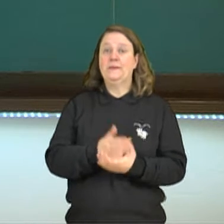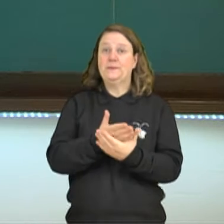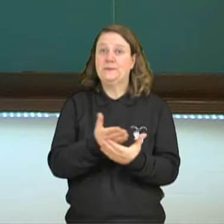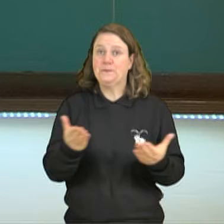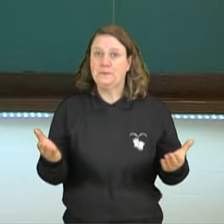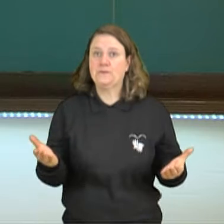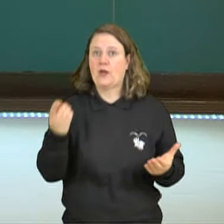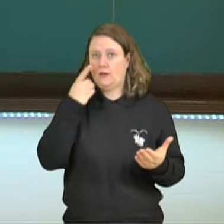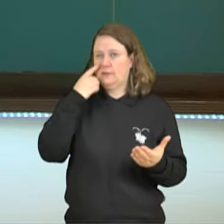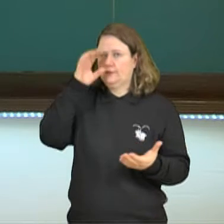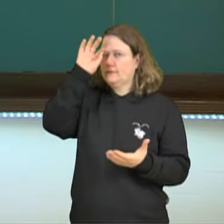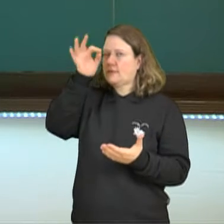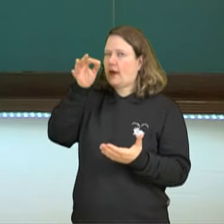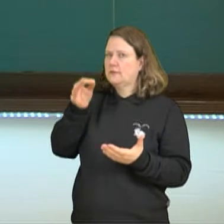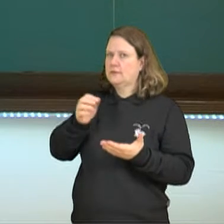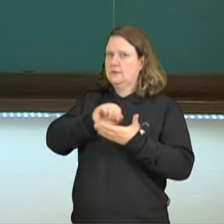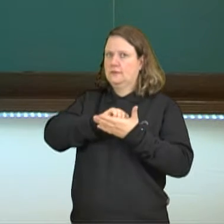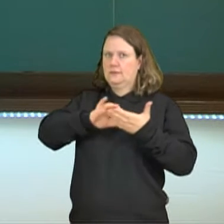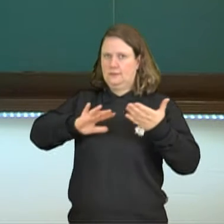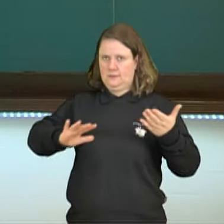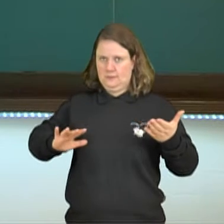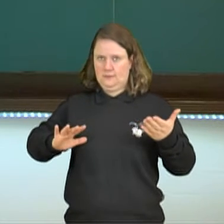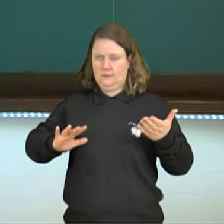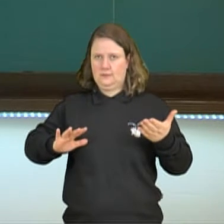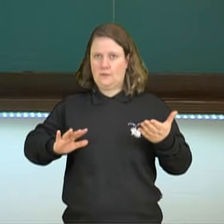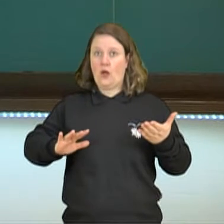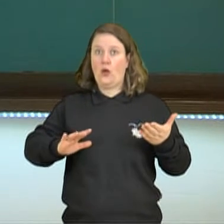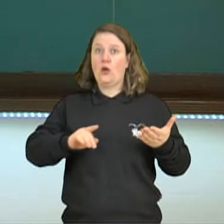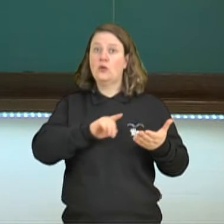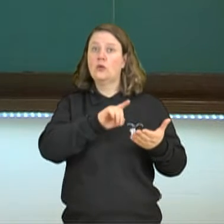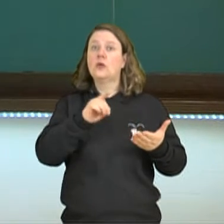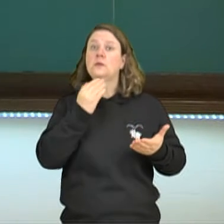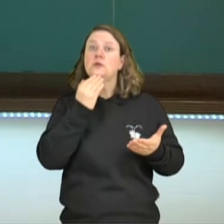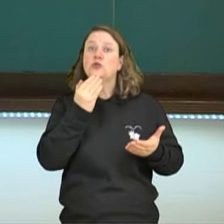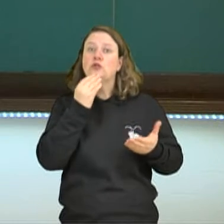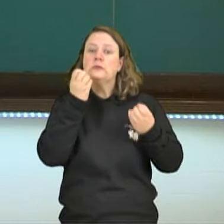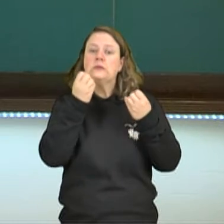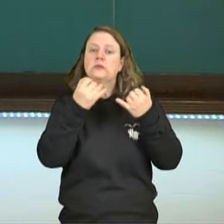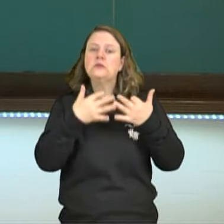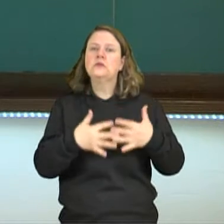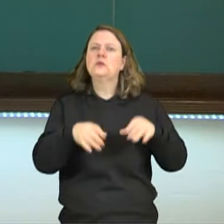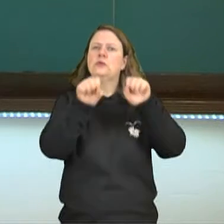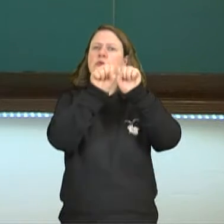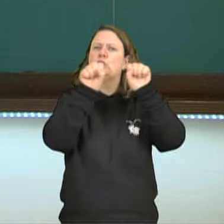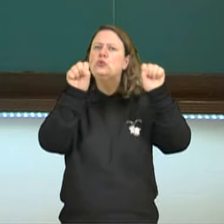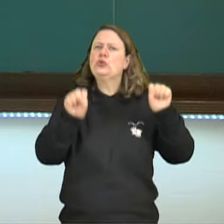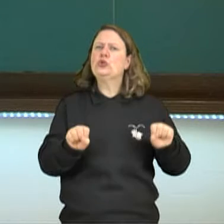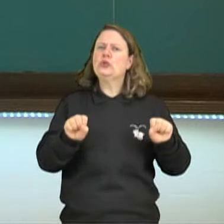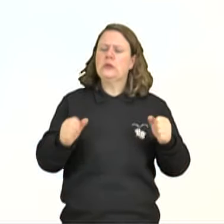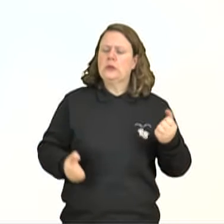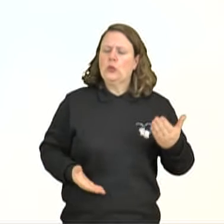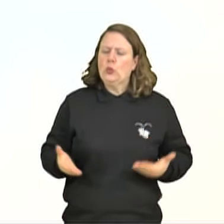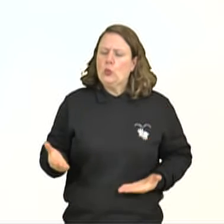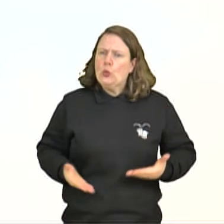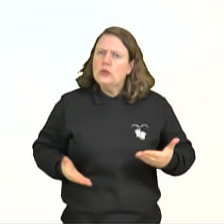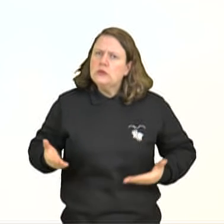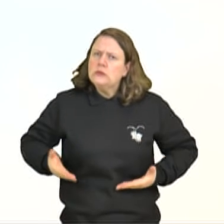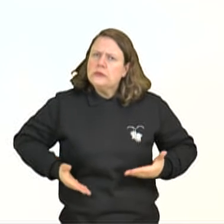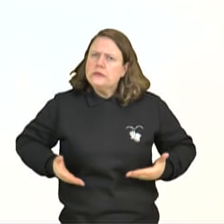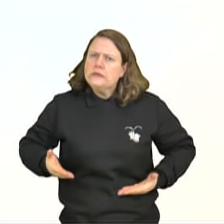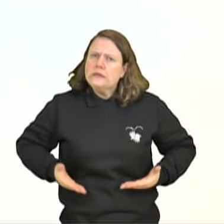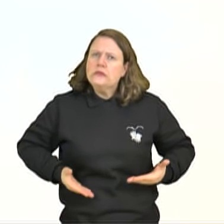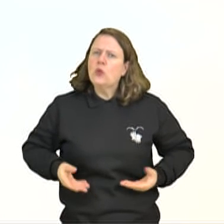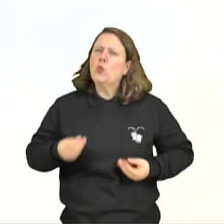Pessoal, vamos corrigir a nossa atividade, né? Pedi que você explicasse o que era o sistema de servidão. Então, a servidão era